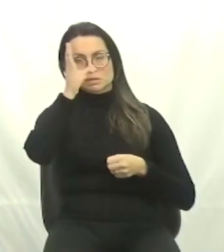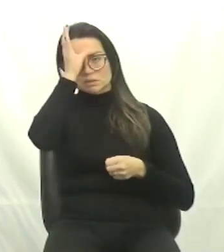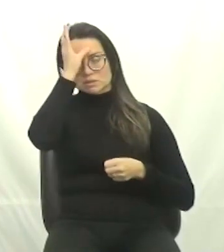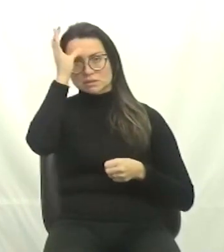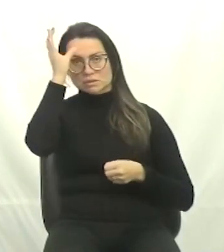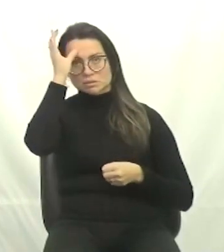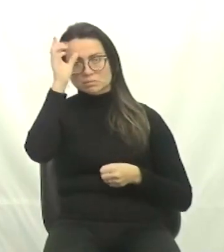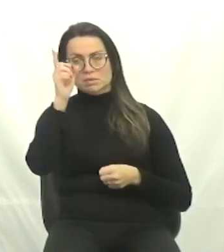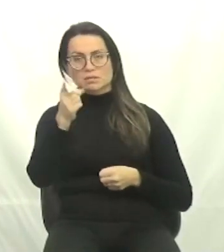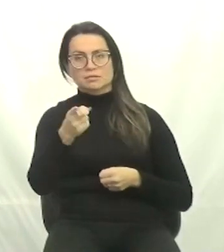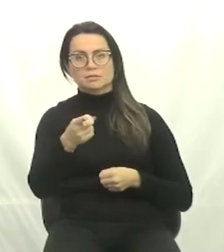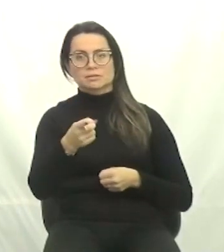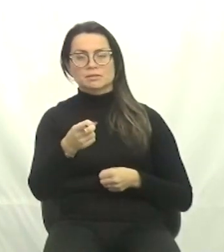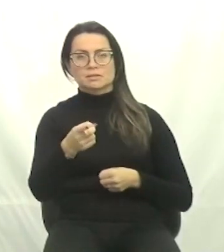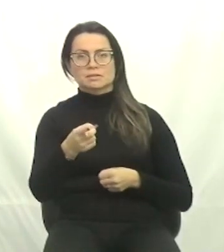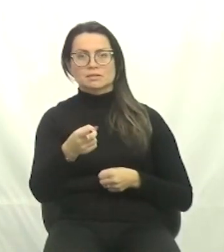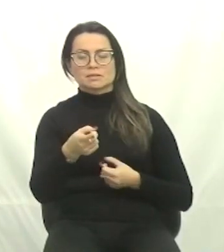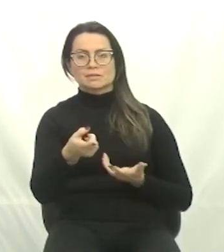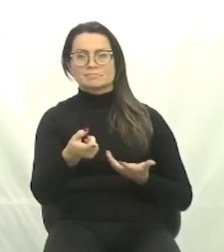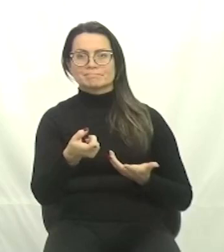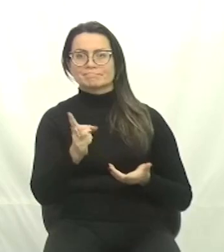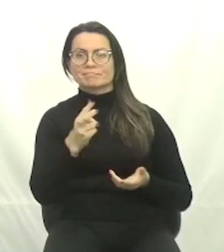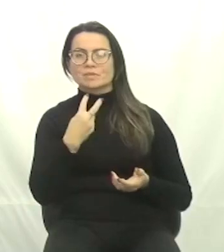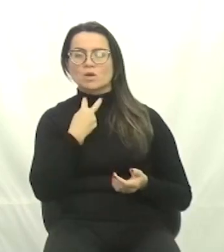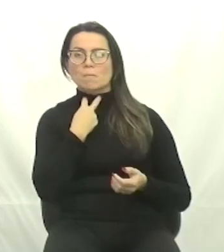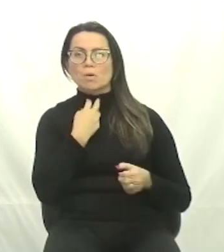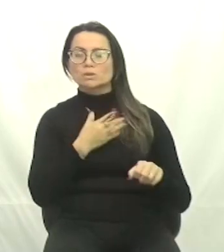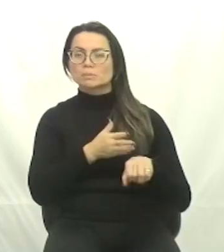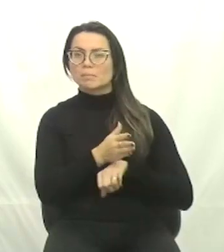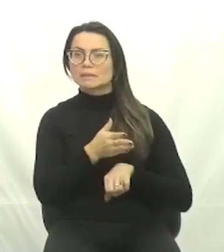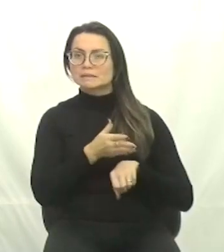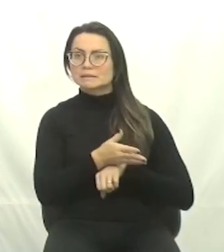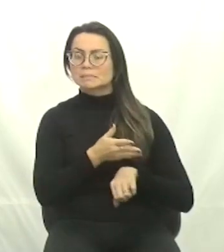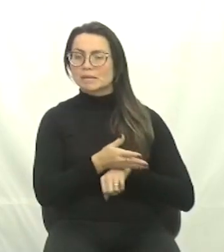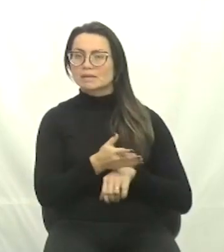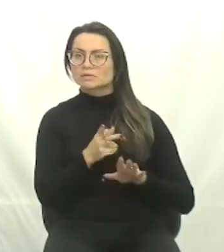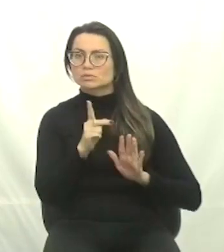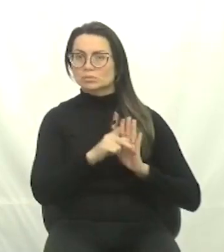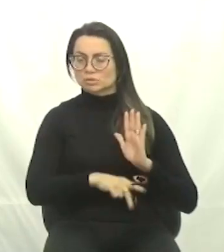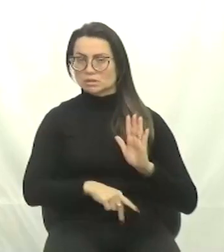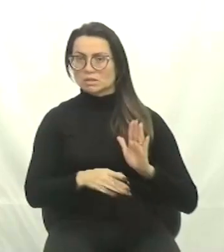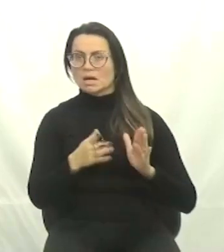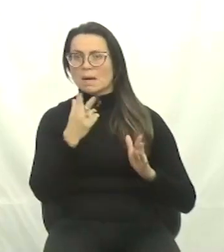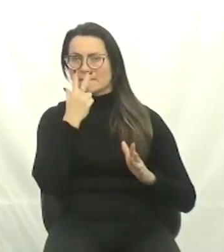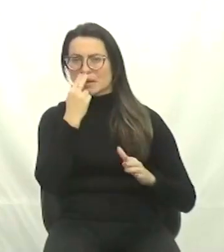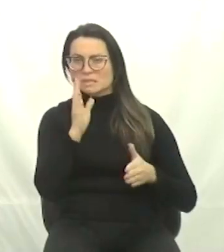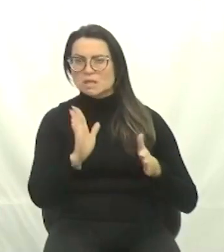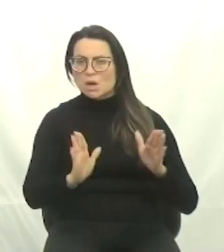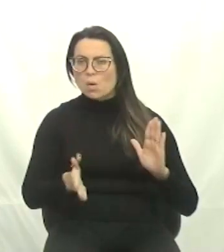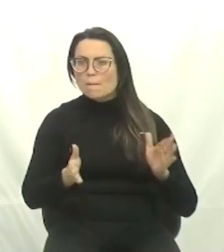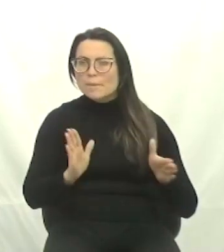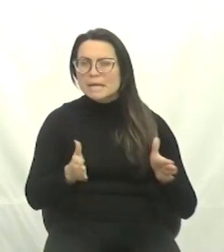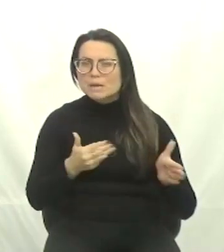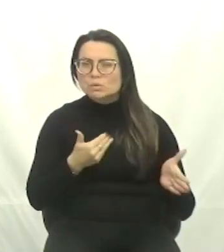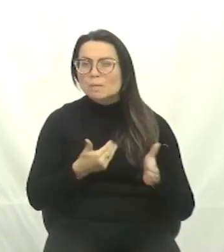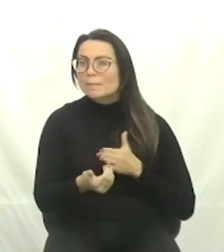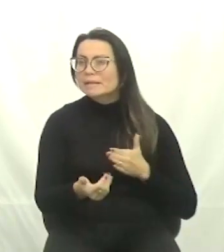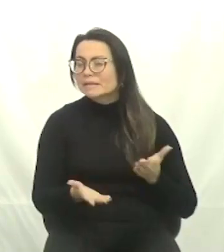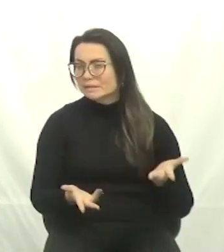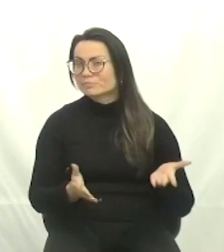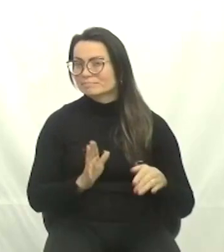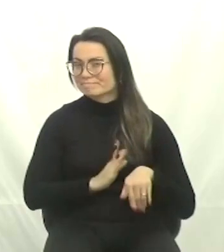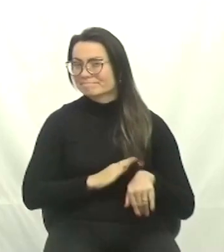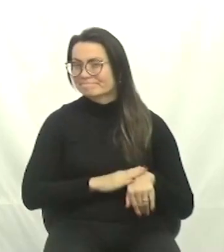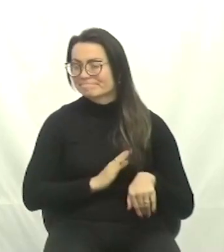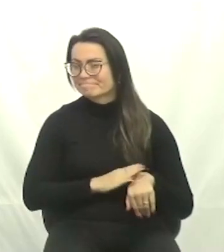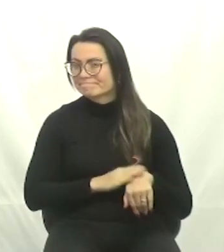não ficou elegível ao programa, perdeu prazo para entrega, como ficou muito claro na resposta ali, a resposta é um documento oficial,